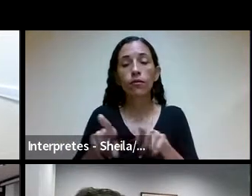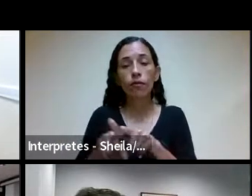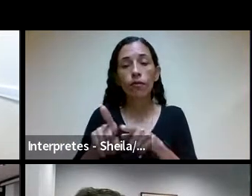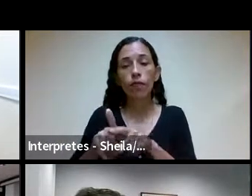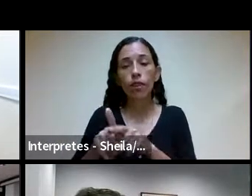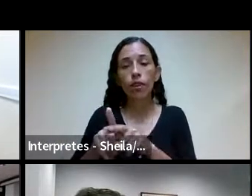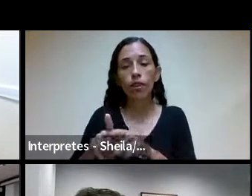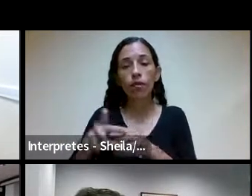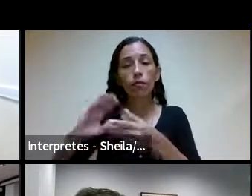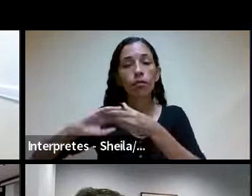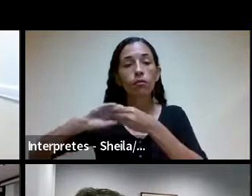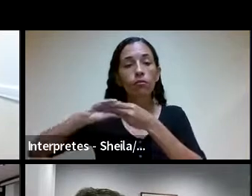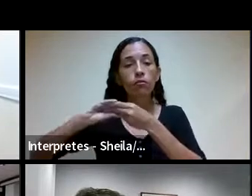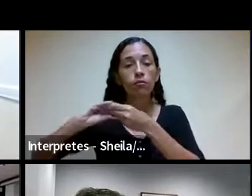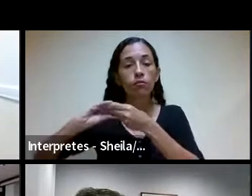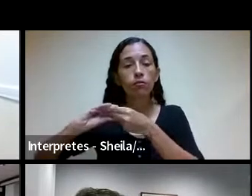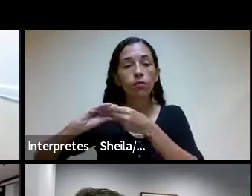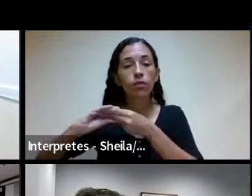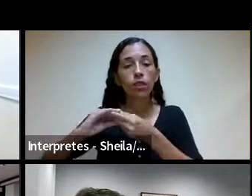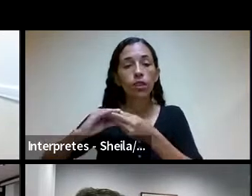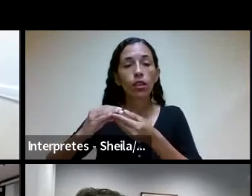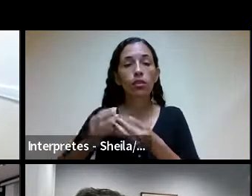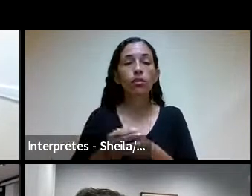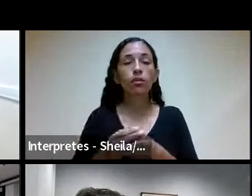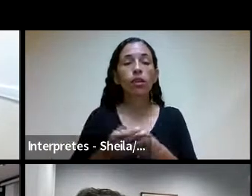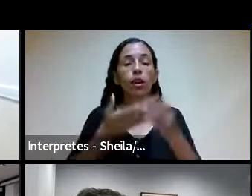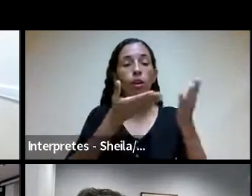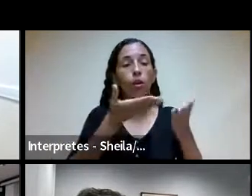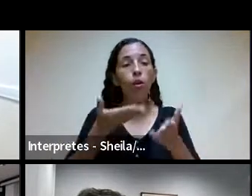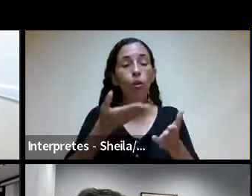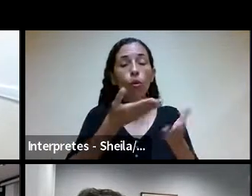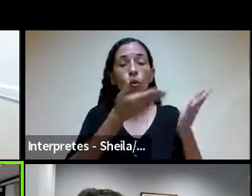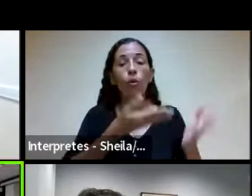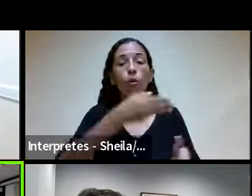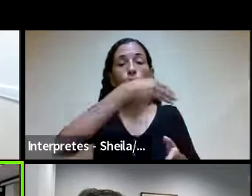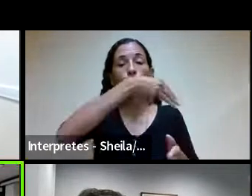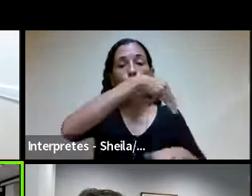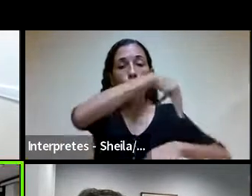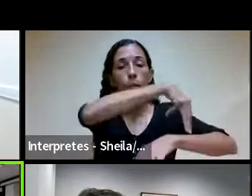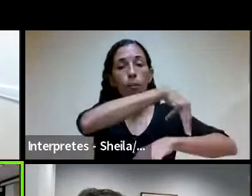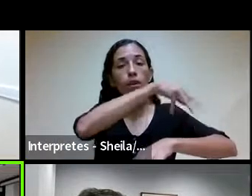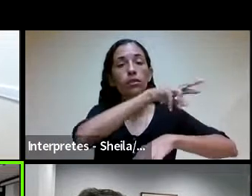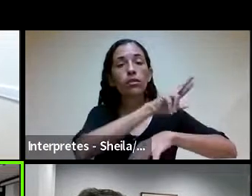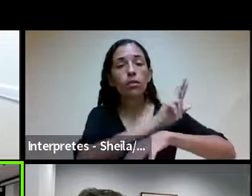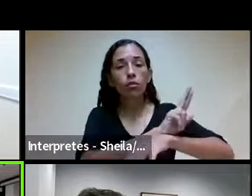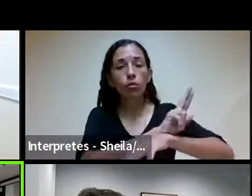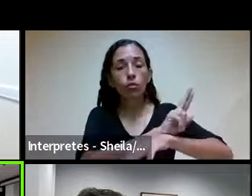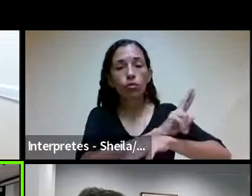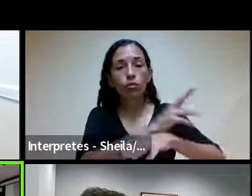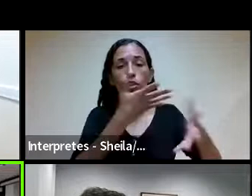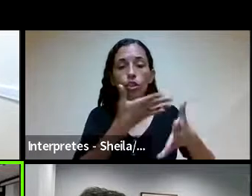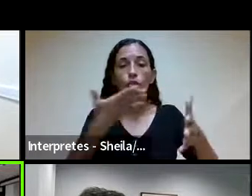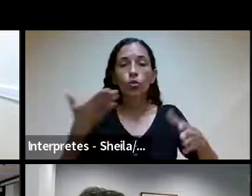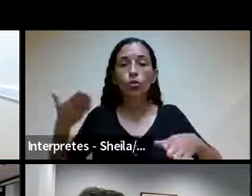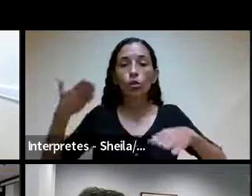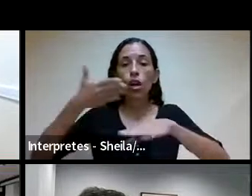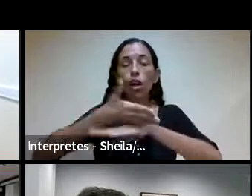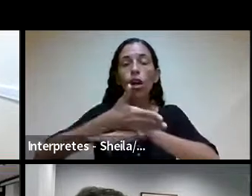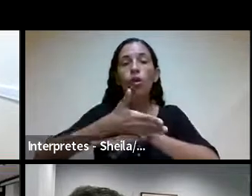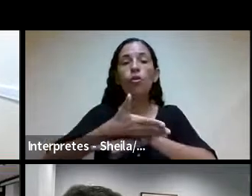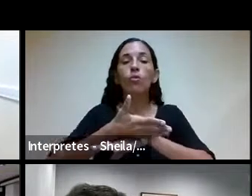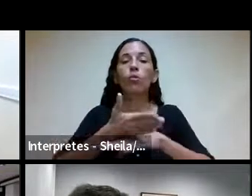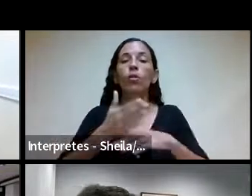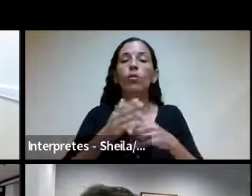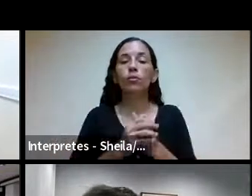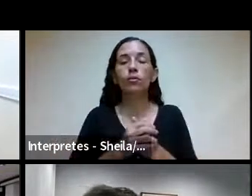doutor Marcelo Rocha, que hoje compõe a corte. É só, senhor presidente. Doutora Adriana. Boa tarde a todos. Eu